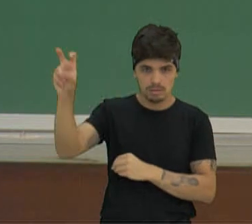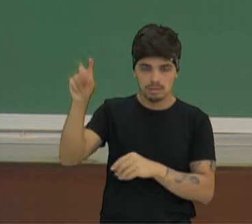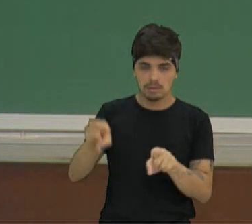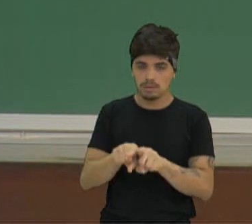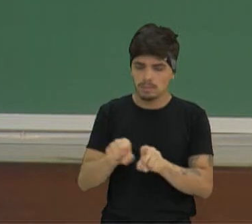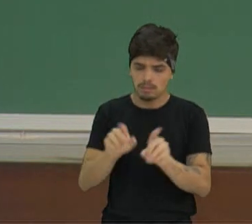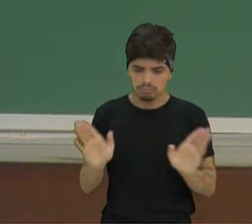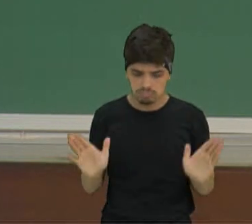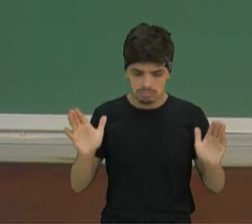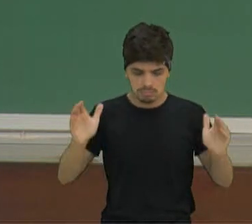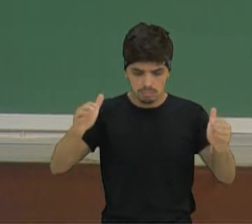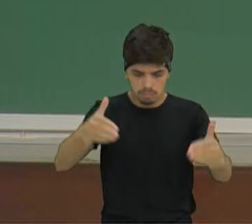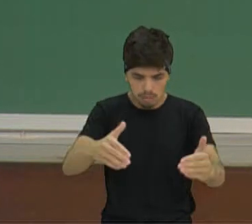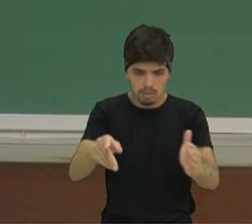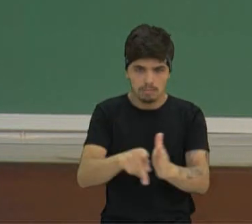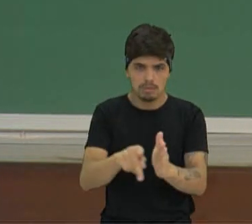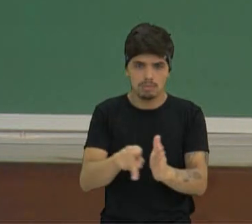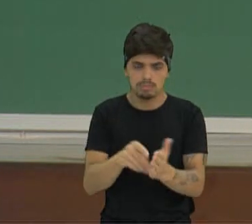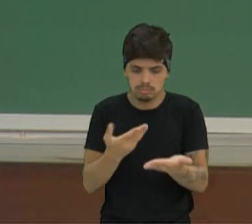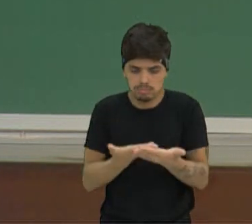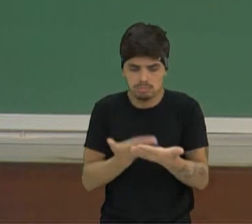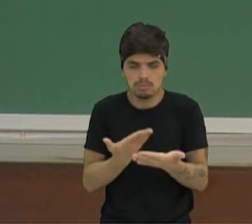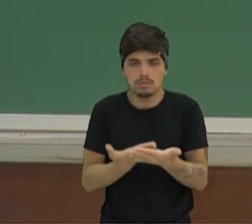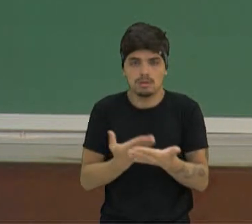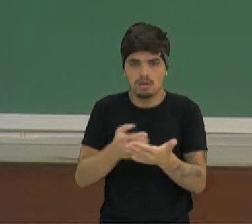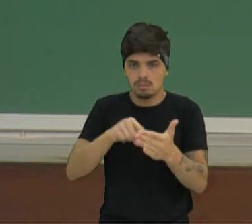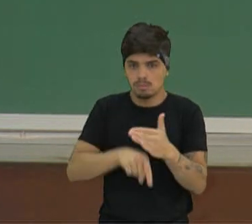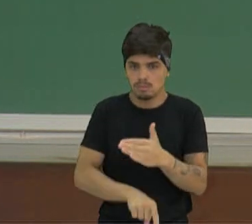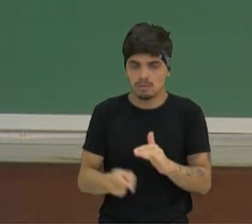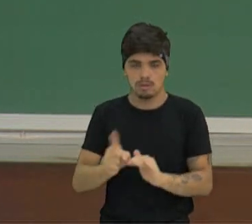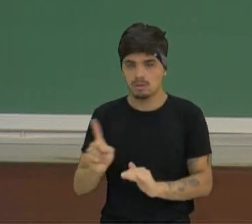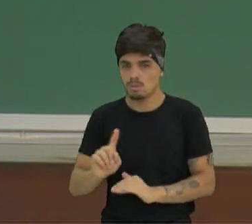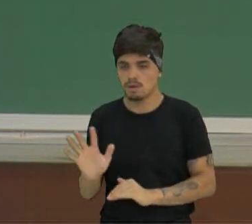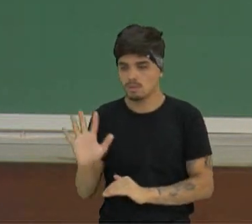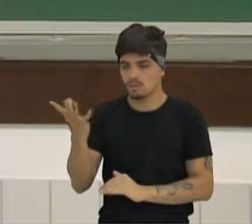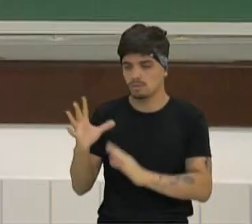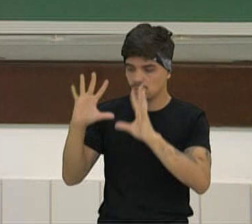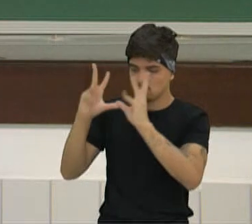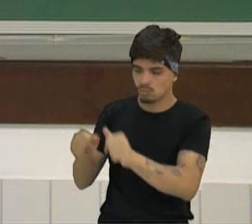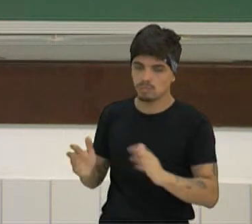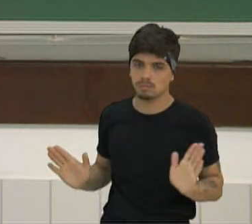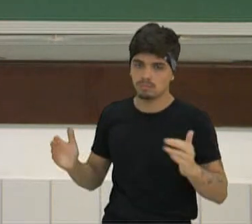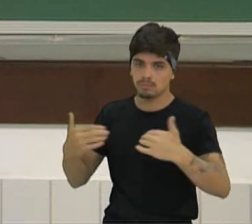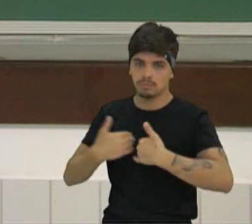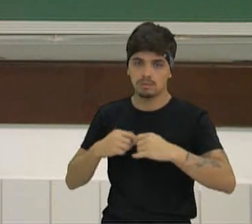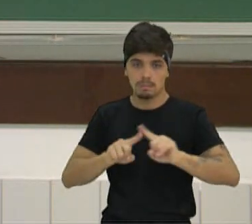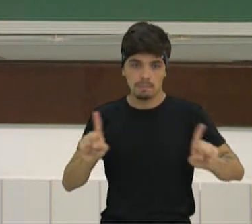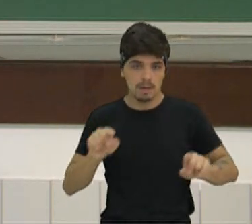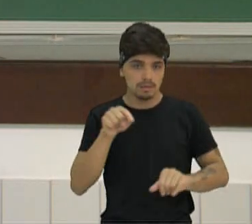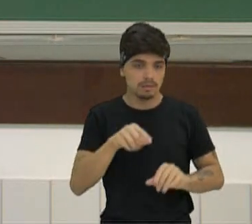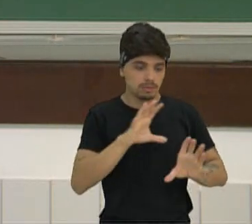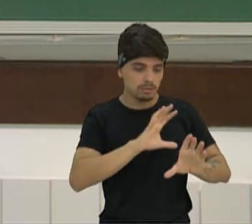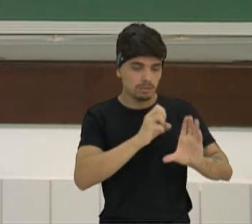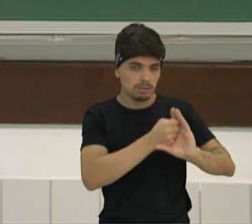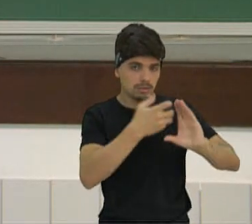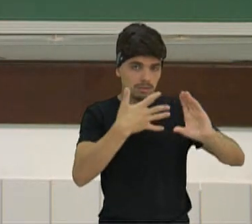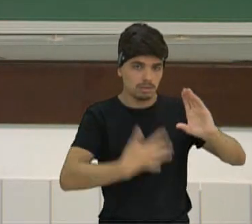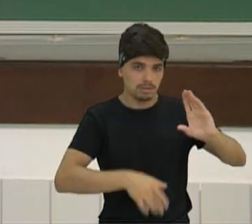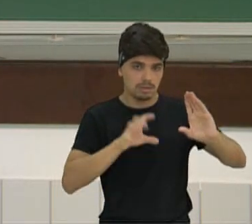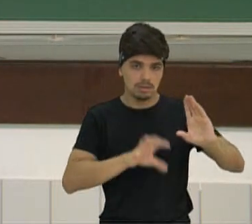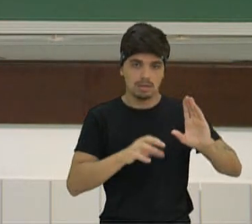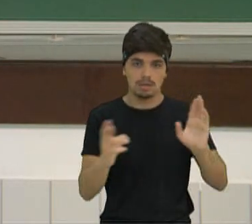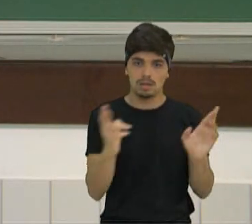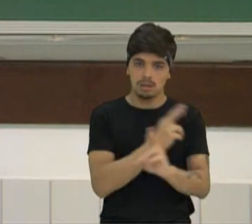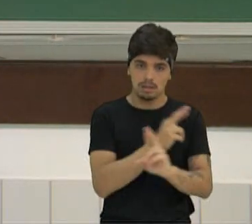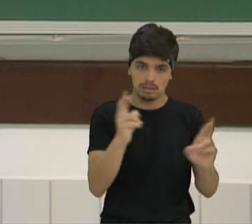foco hiperfoco no estudo o que não acontece com todos os autistas mas essa característica de